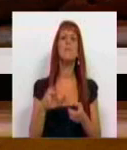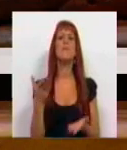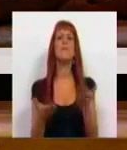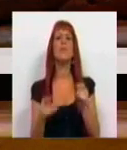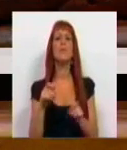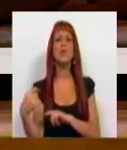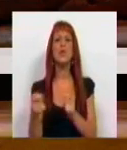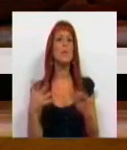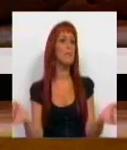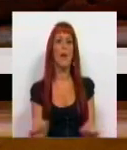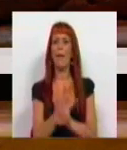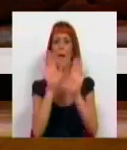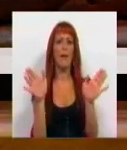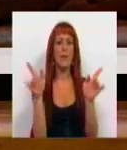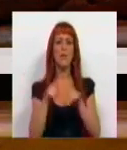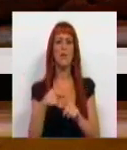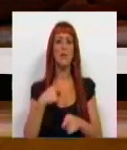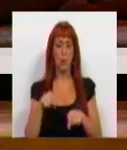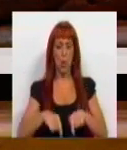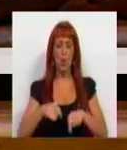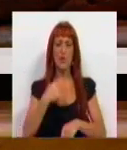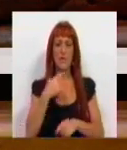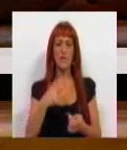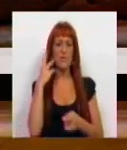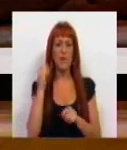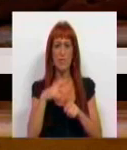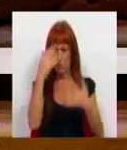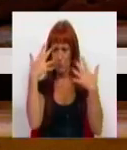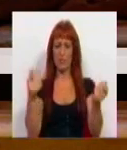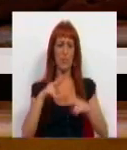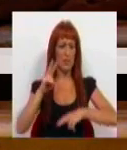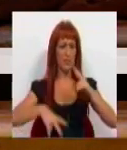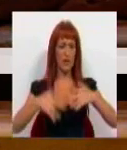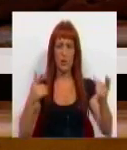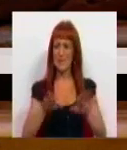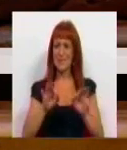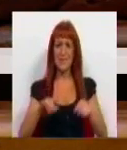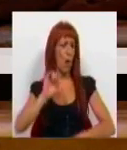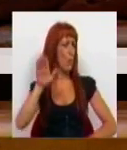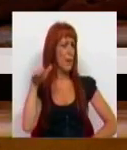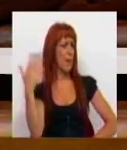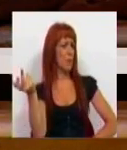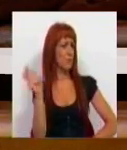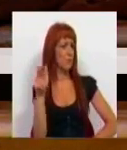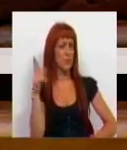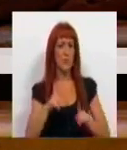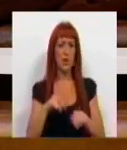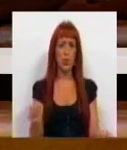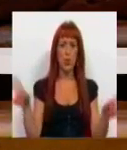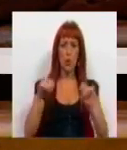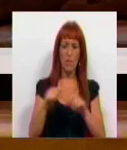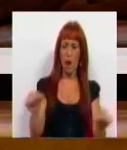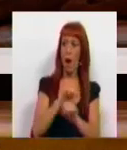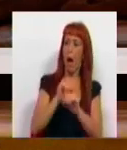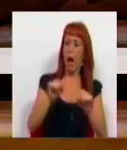esta discussão é óbvio, já que também nós vivemos cada escândalo financeiro como se fosse o primeiro, e a cada novo